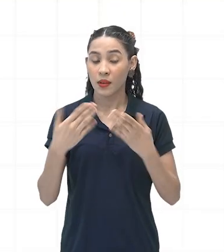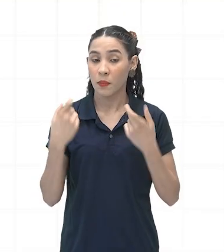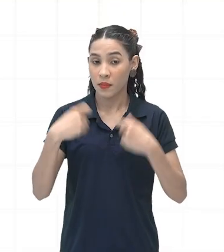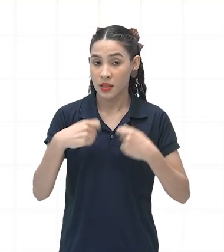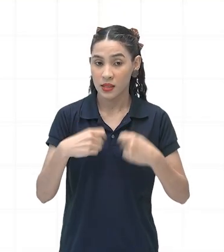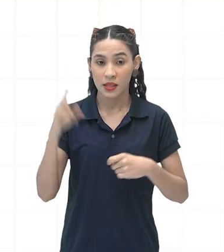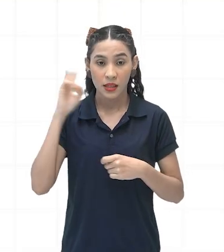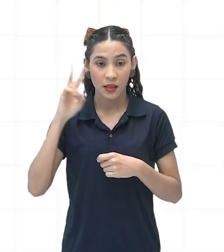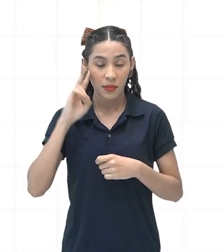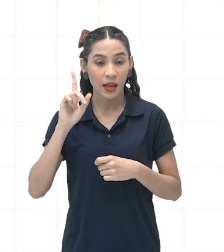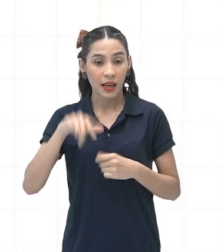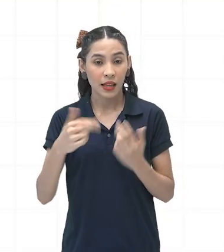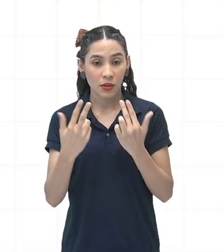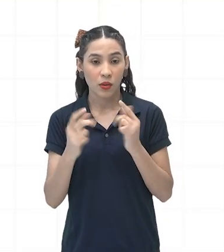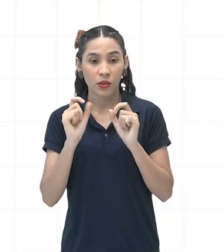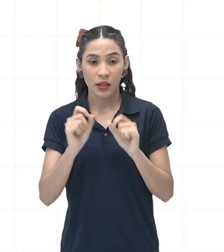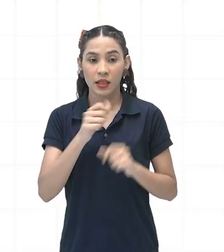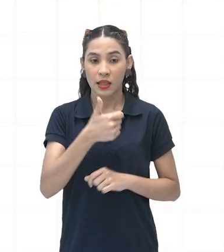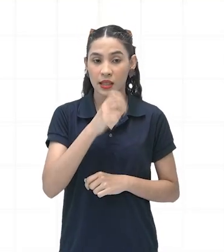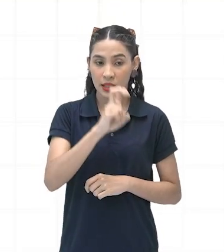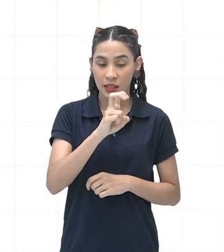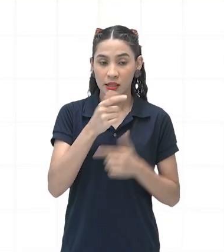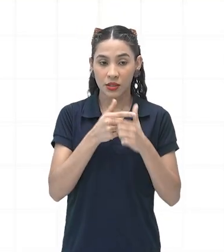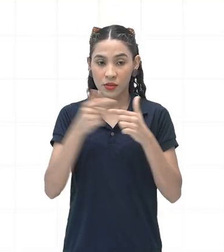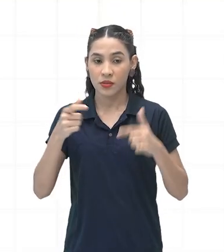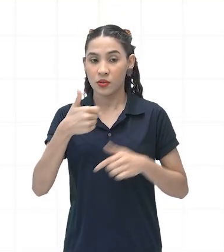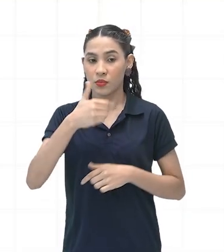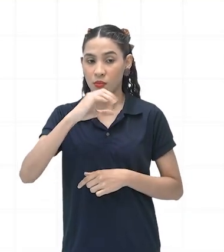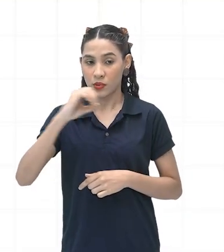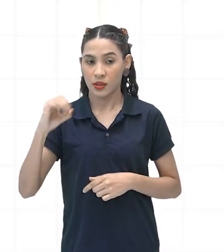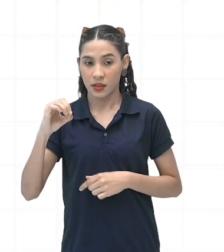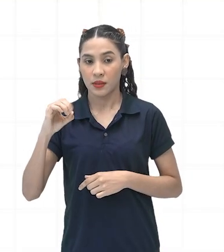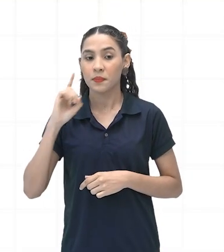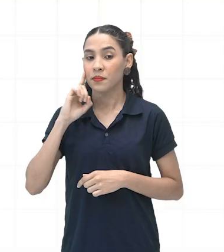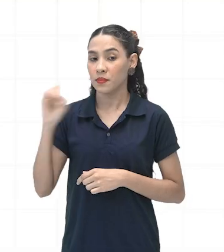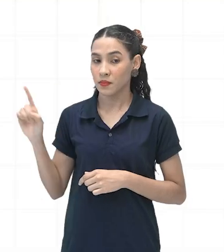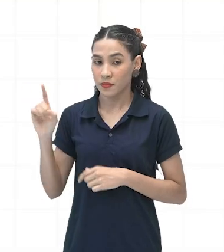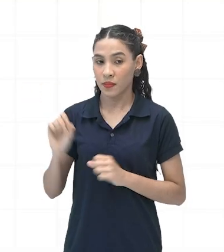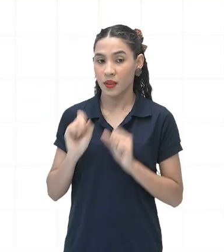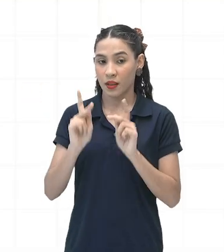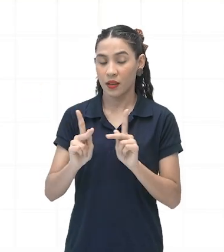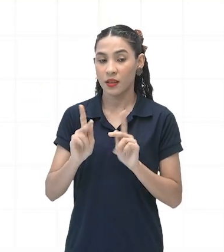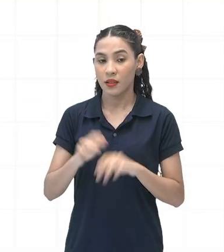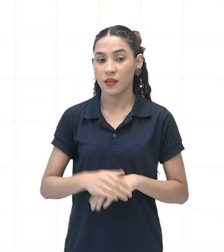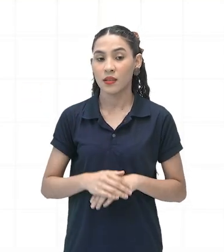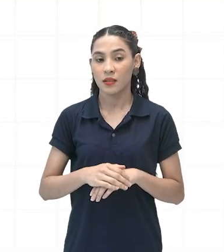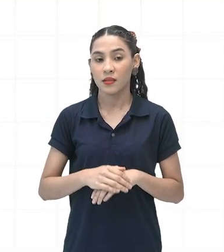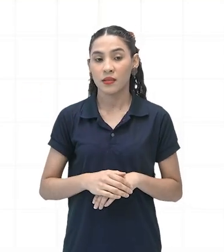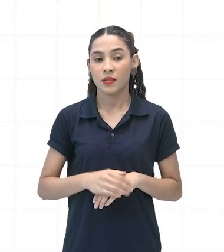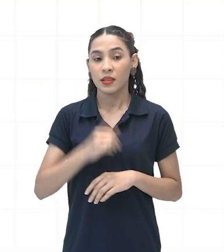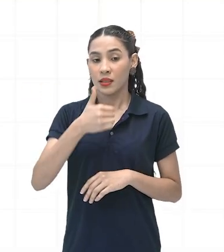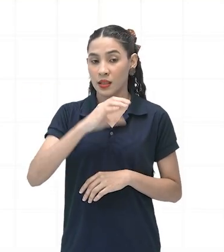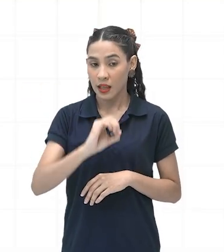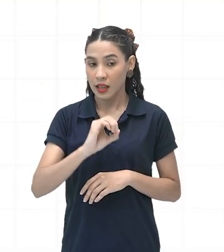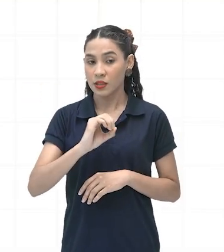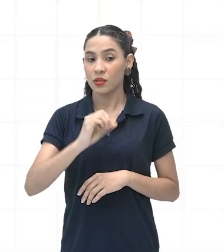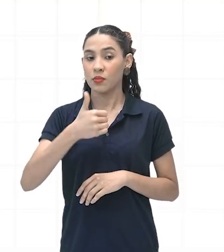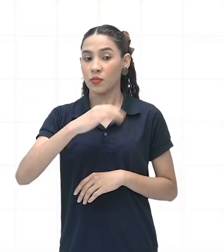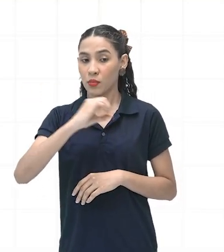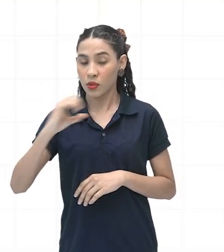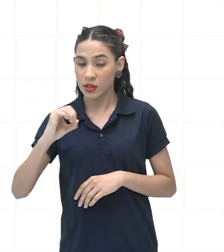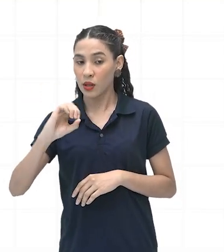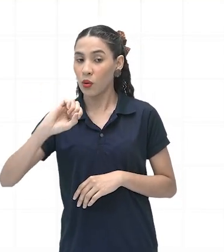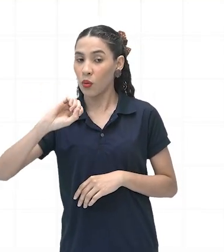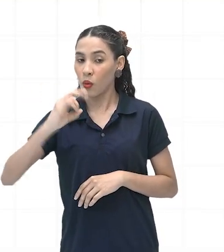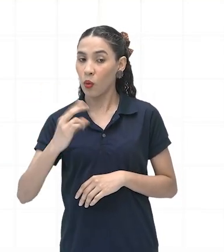15%? Eu tenho que lembrar que é a mesma coisa que 15 dividido por 100, certo? E dividir por 10, por 100, 1